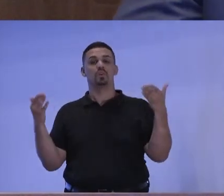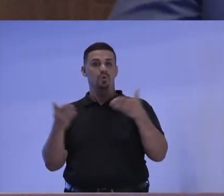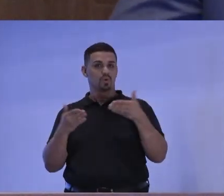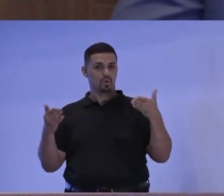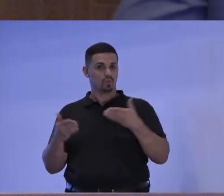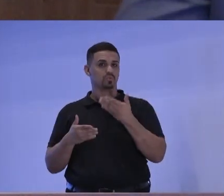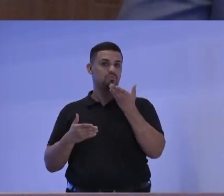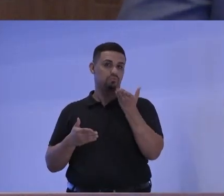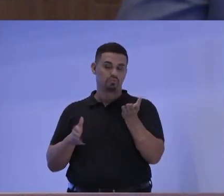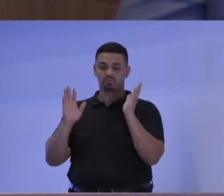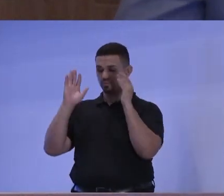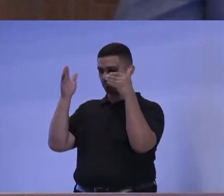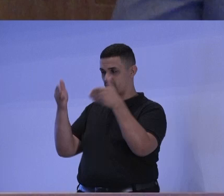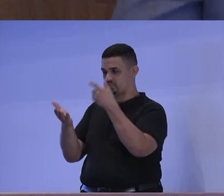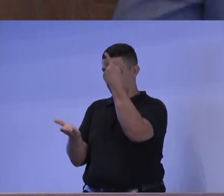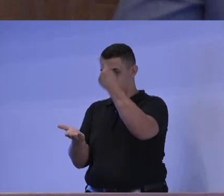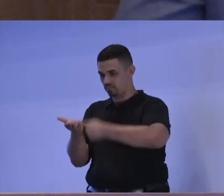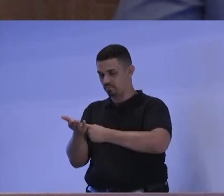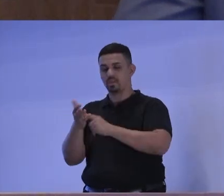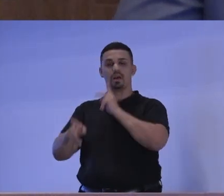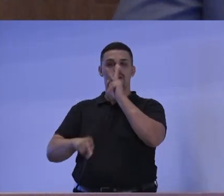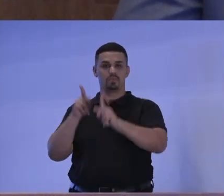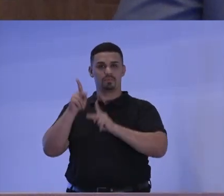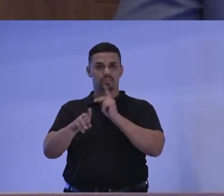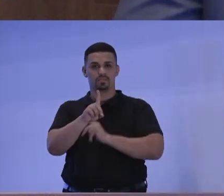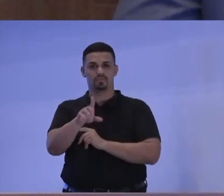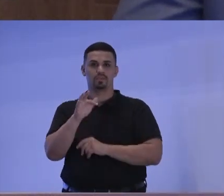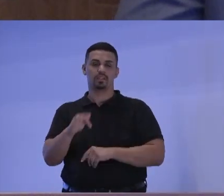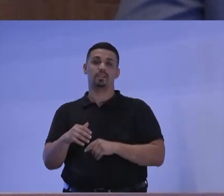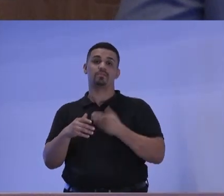Distrito Federal. A hanseníase é uma doença